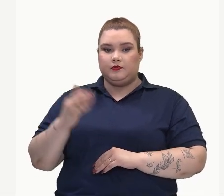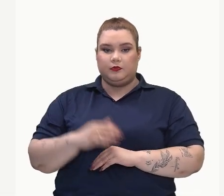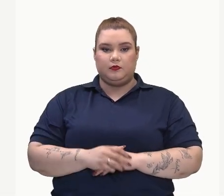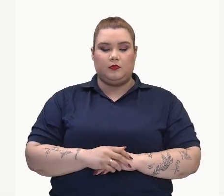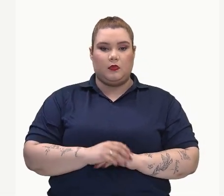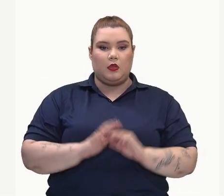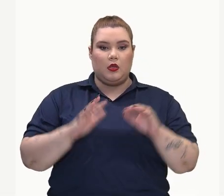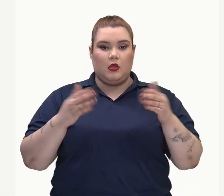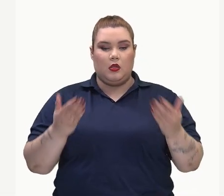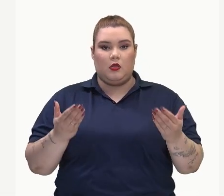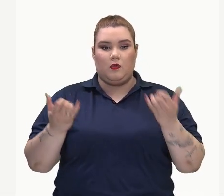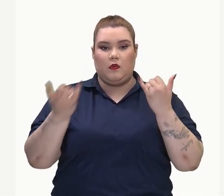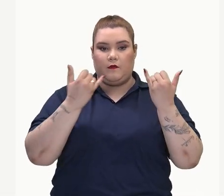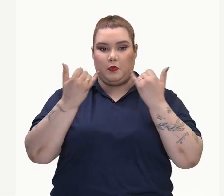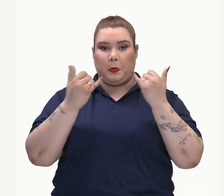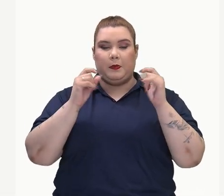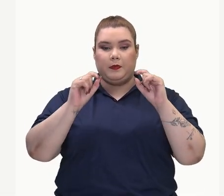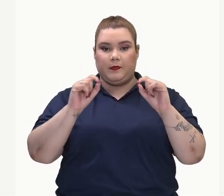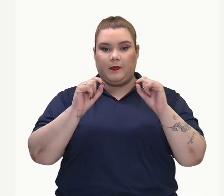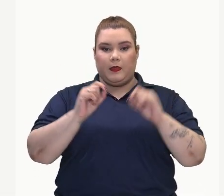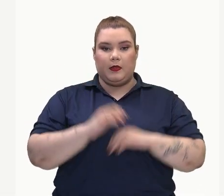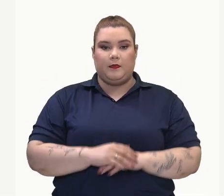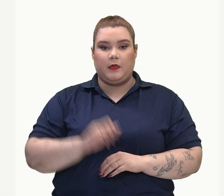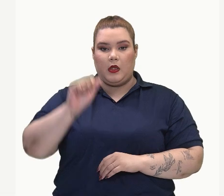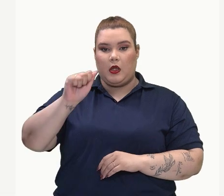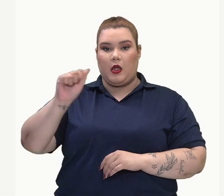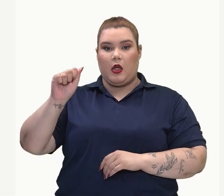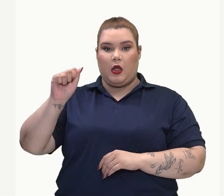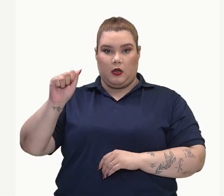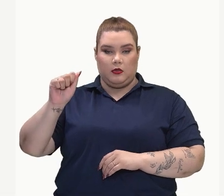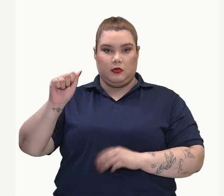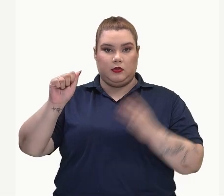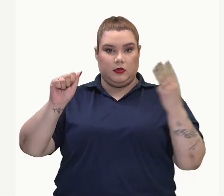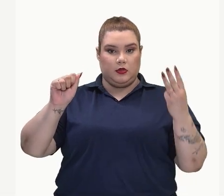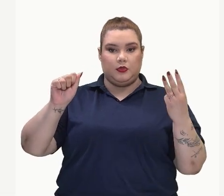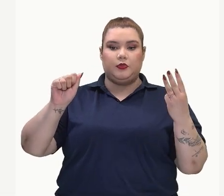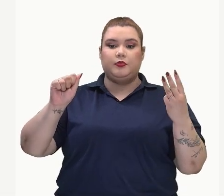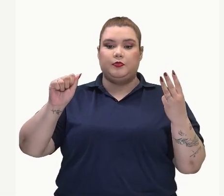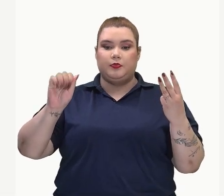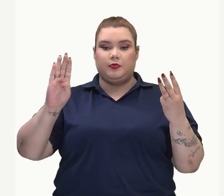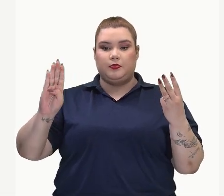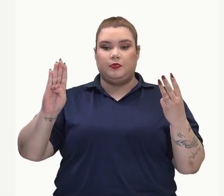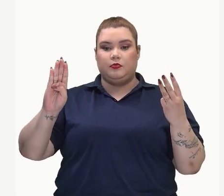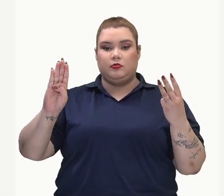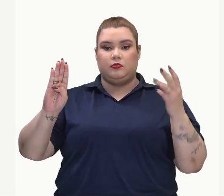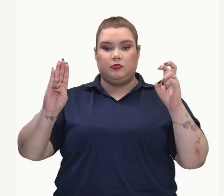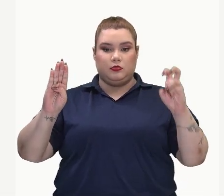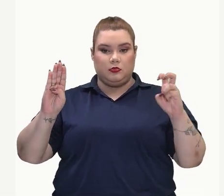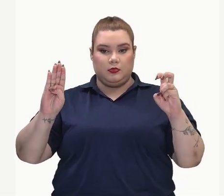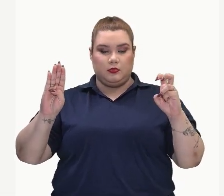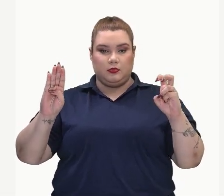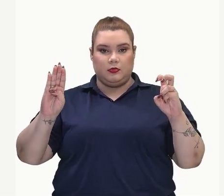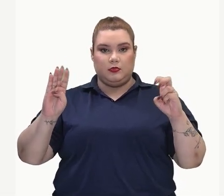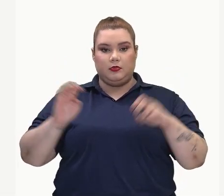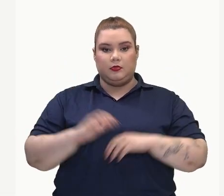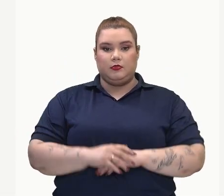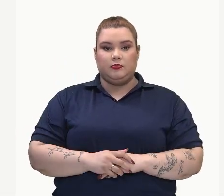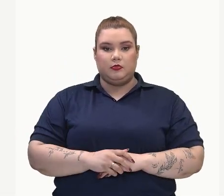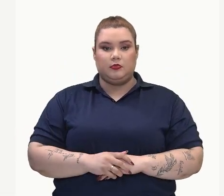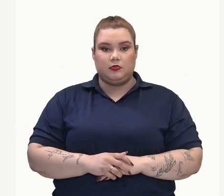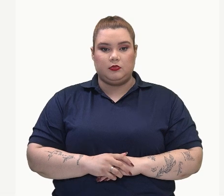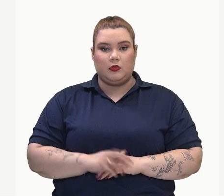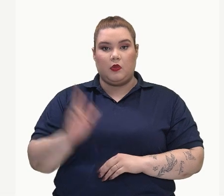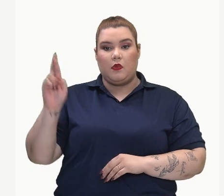né? Do exemplo. Centro, AB. Quem é A? A é 3. Quem é B? B é 5. Aí